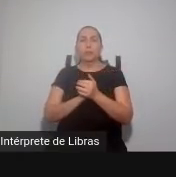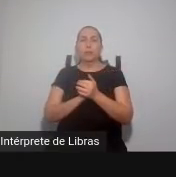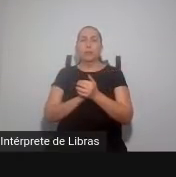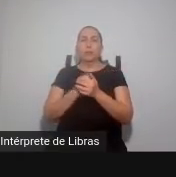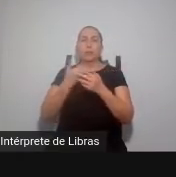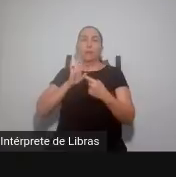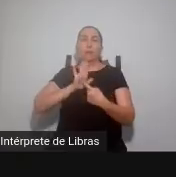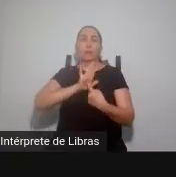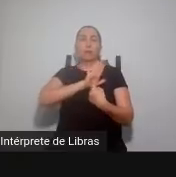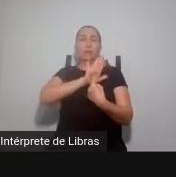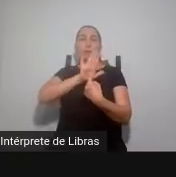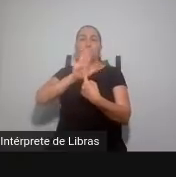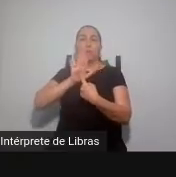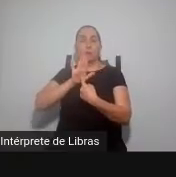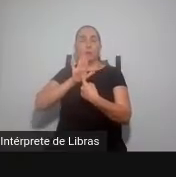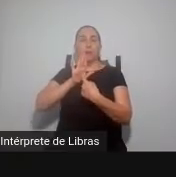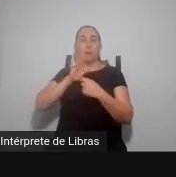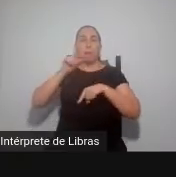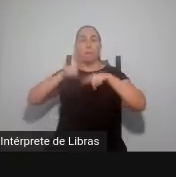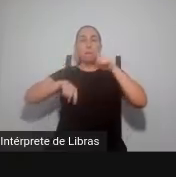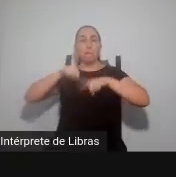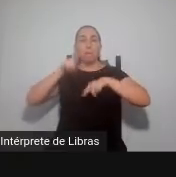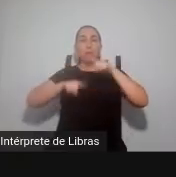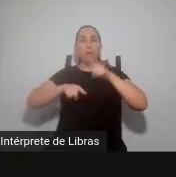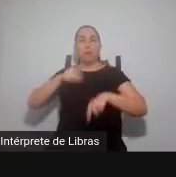um material muito bacaninha,